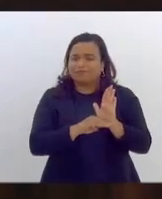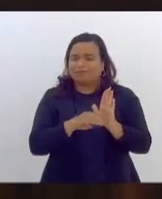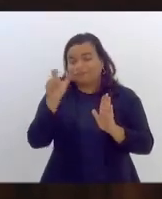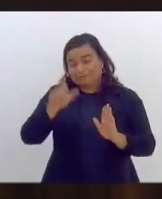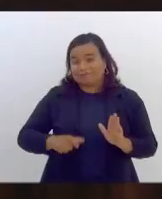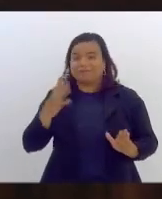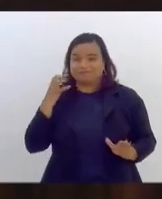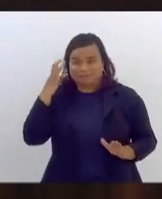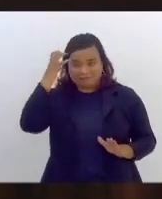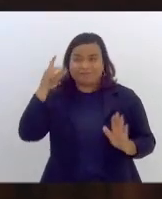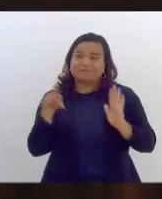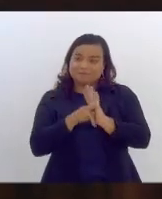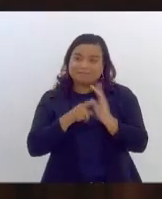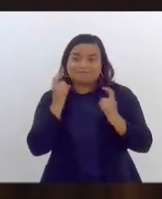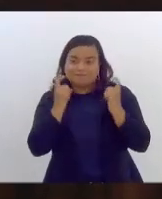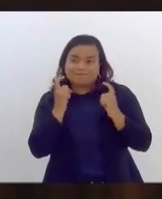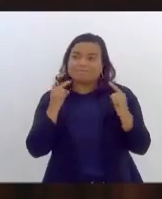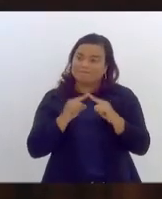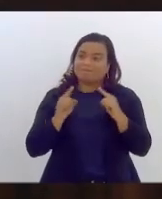Marielle,